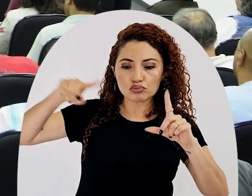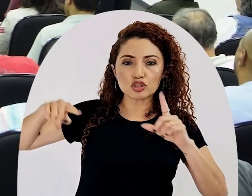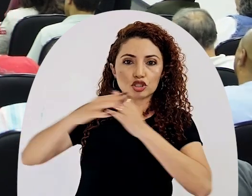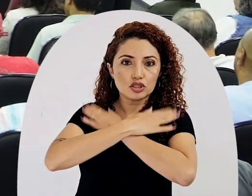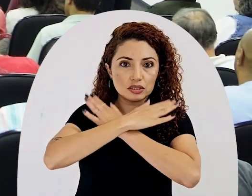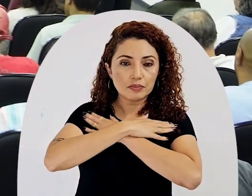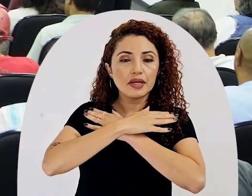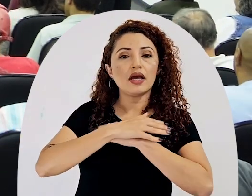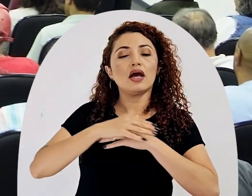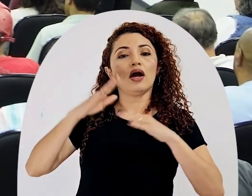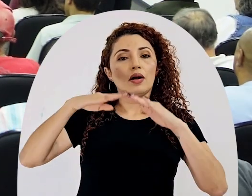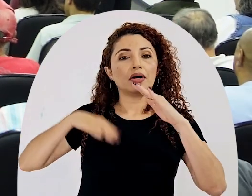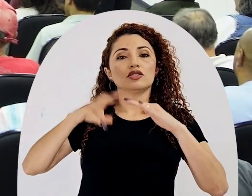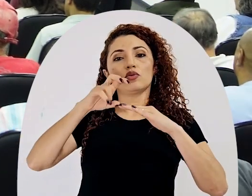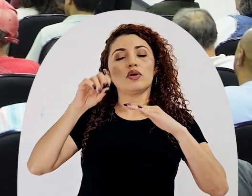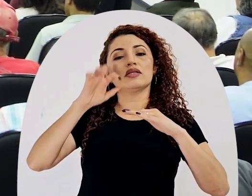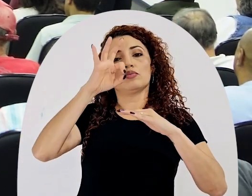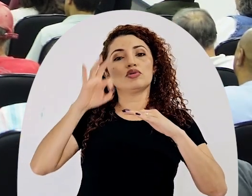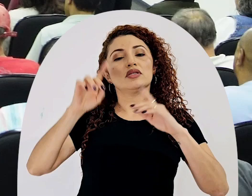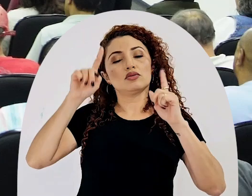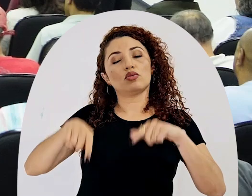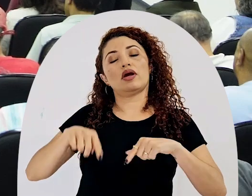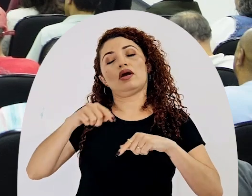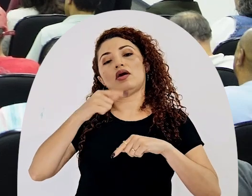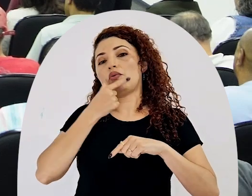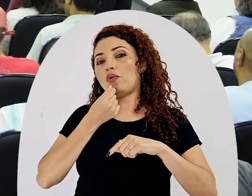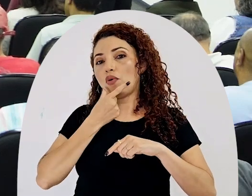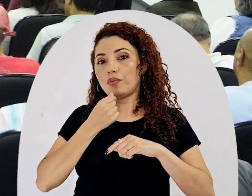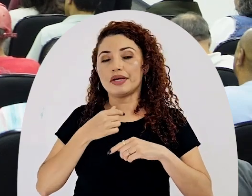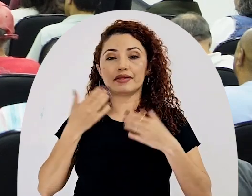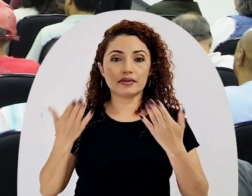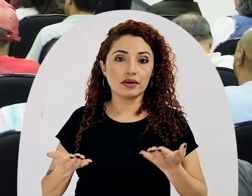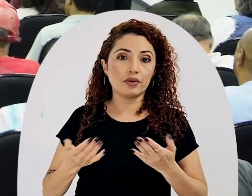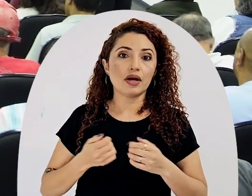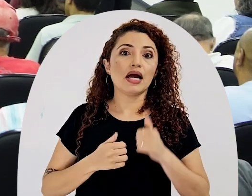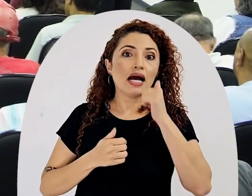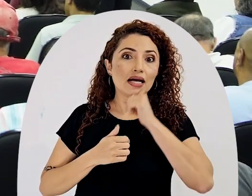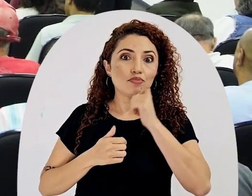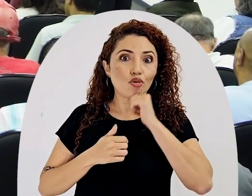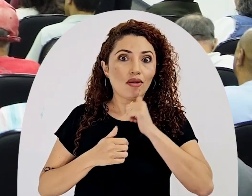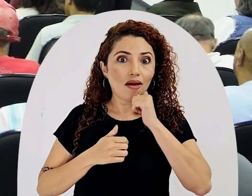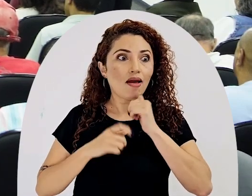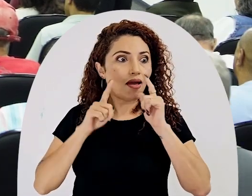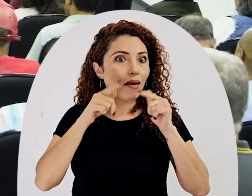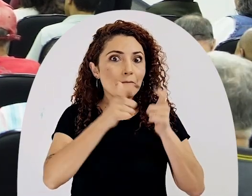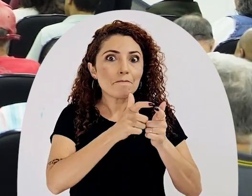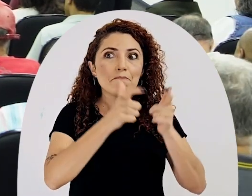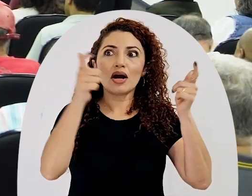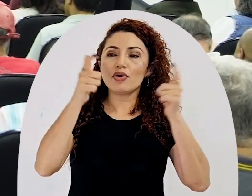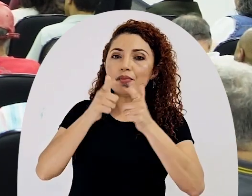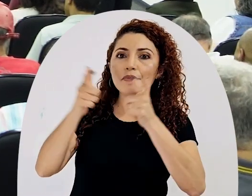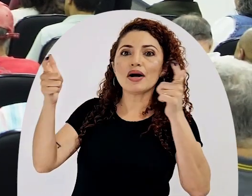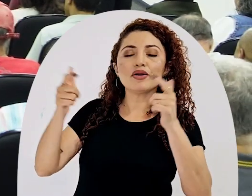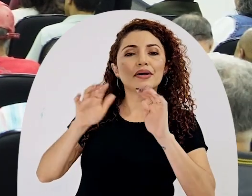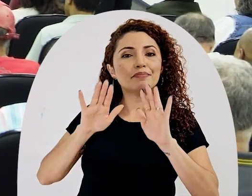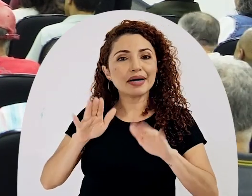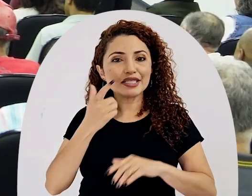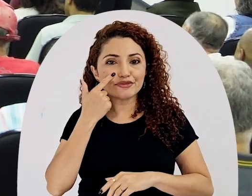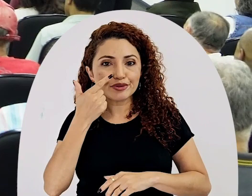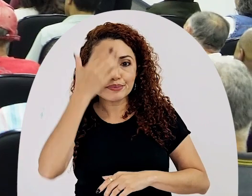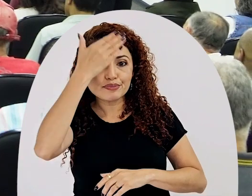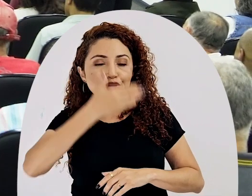são maioria, na maioria dos lugares, né? Mas, ao mesmo tempo, tem esses marcadores aqui em relação a números,